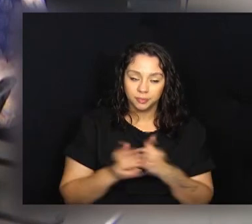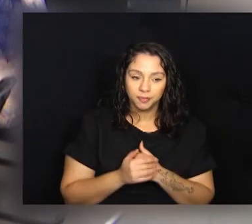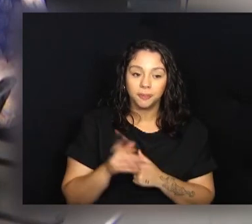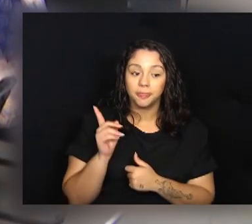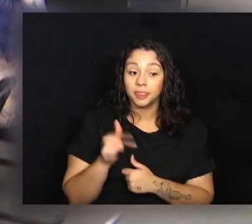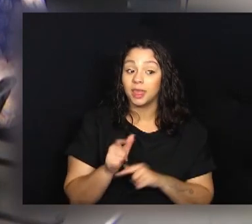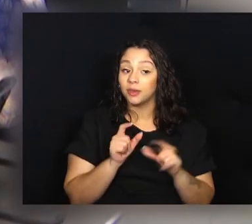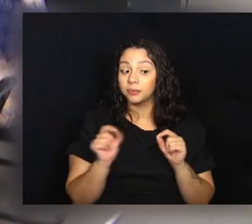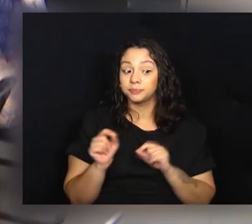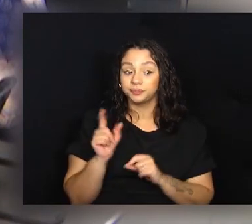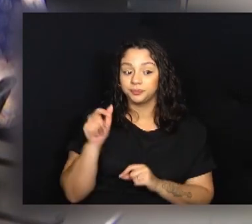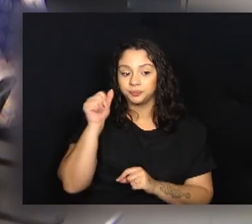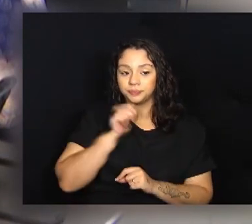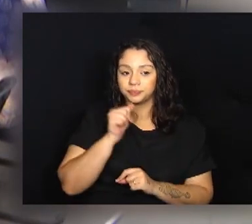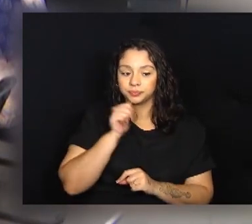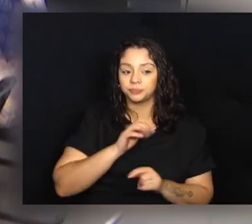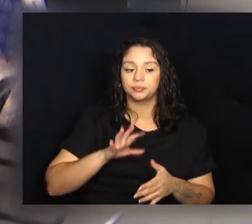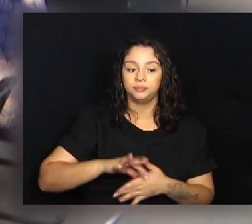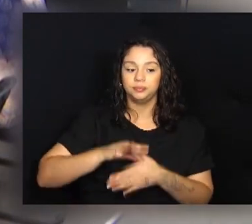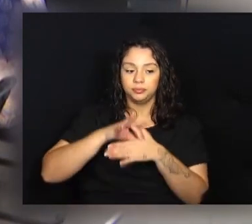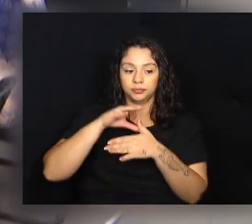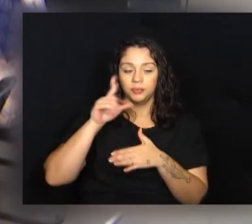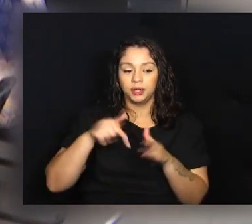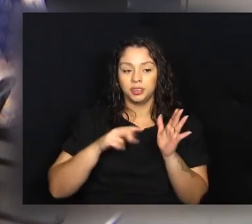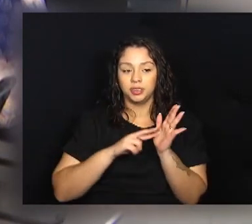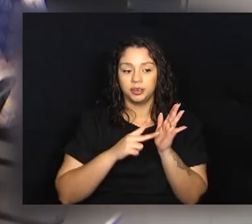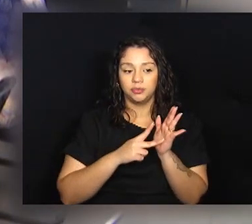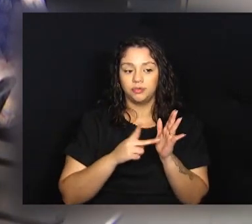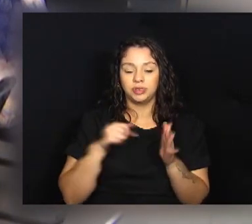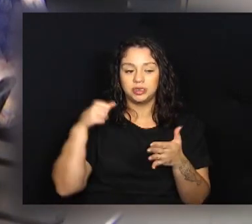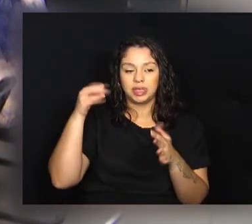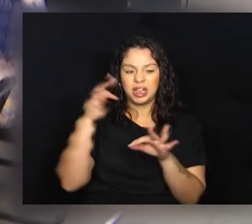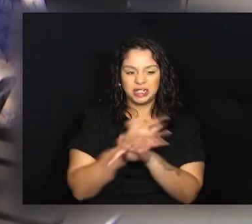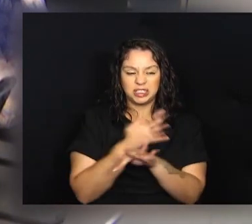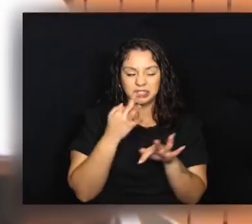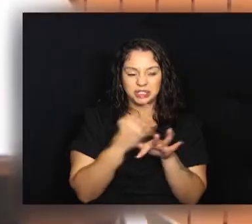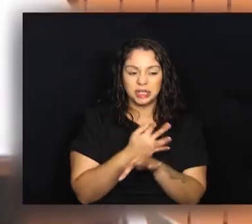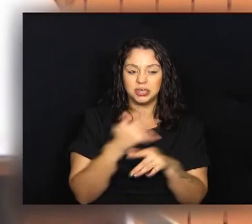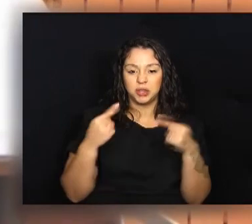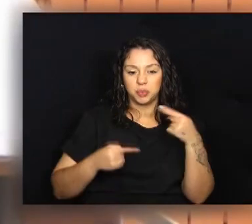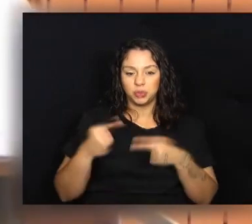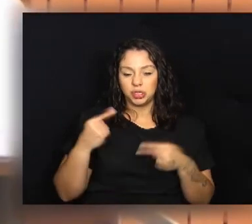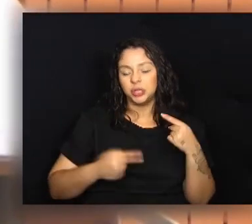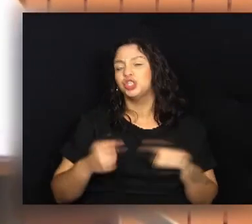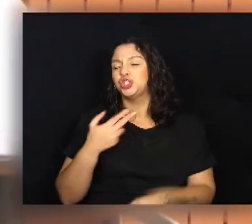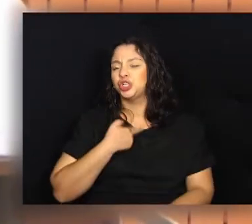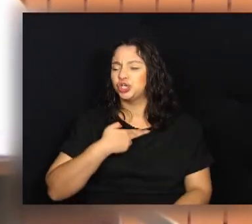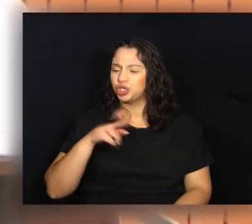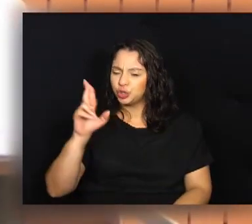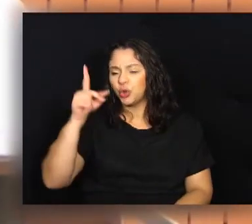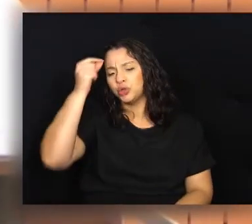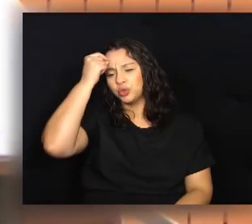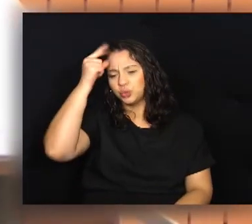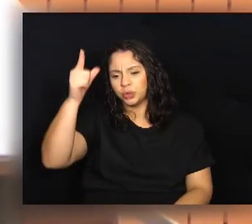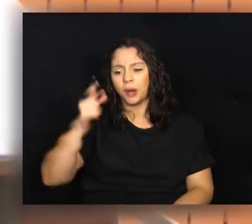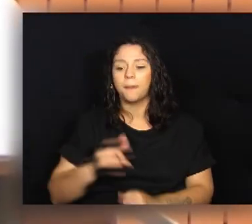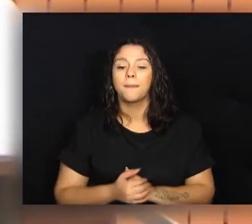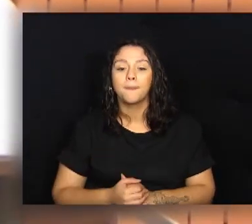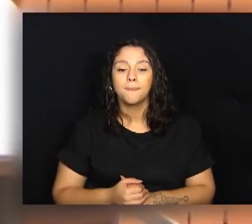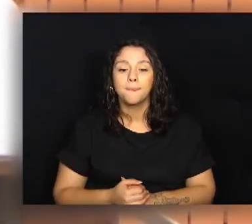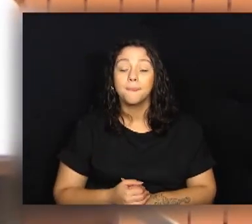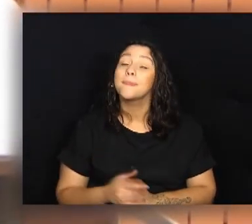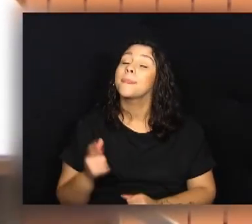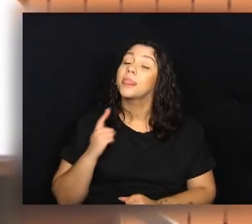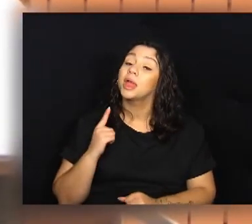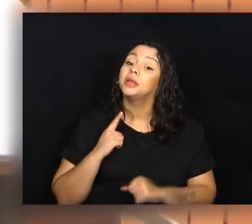consideradas matriarcas, símbolo da resistência política, religiosa e cultural. Elas também têm